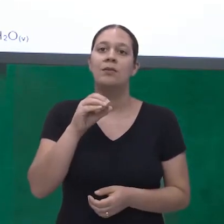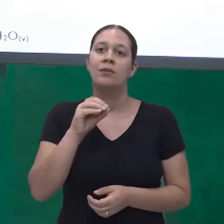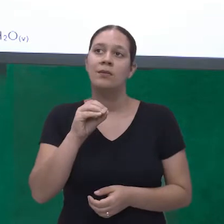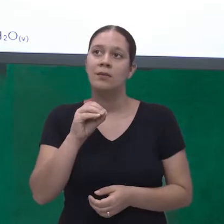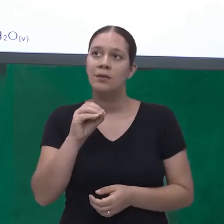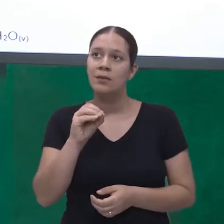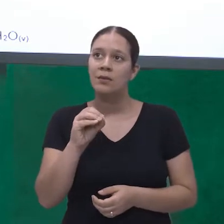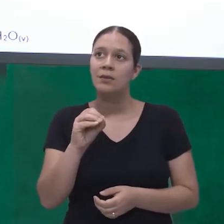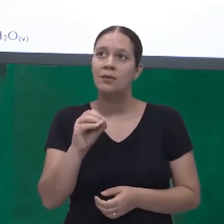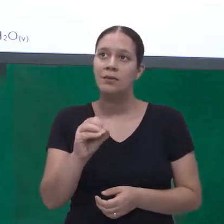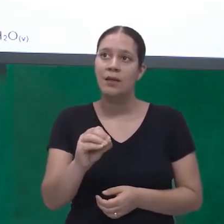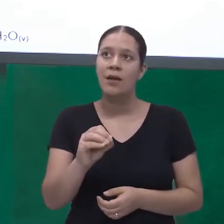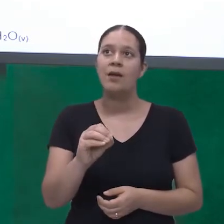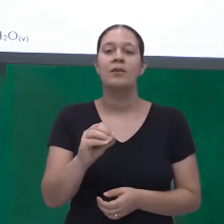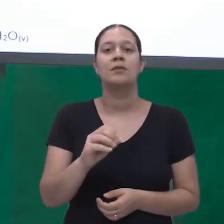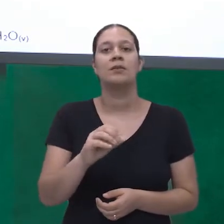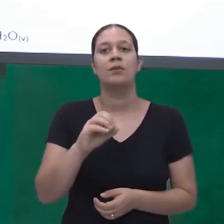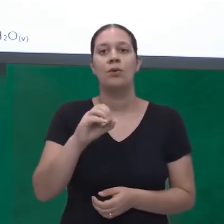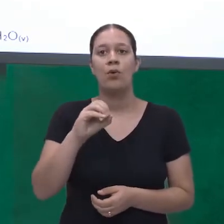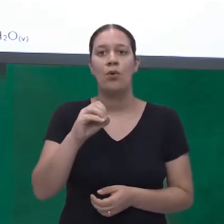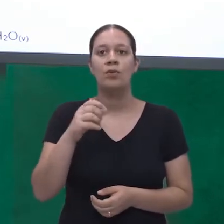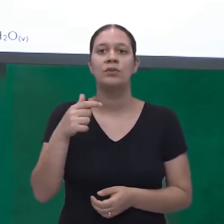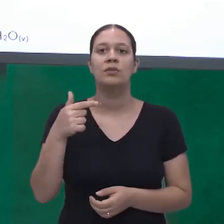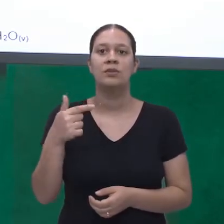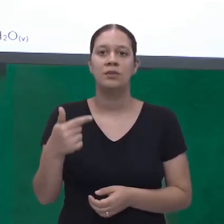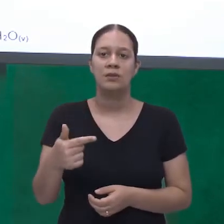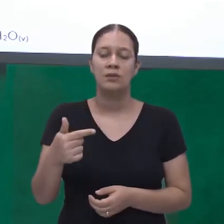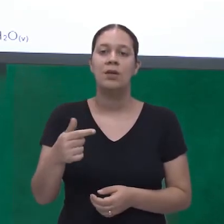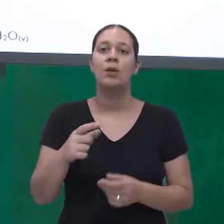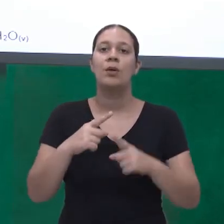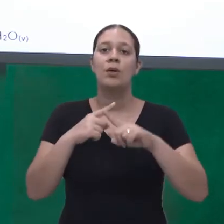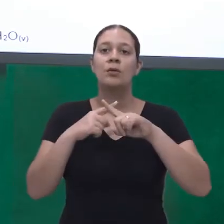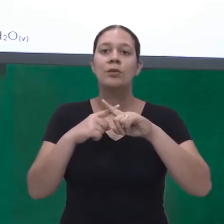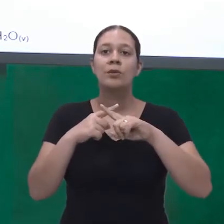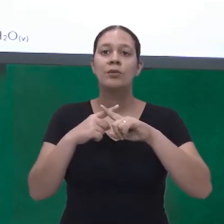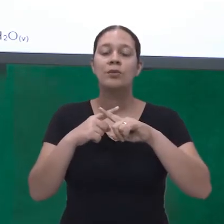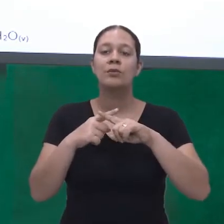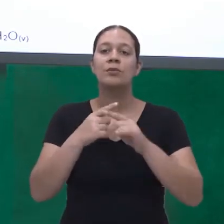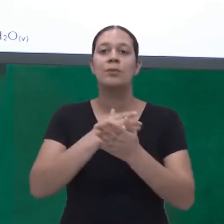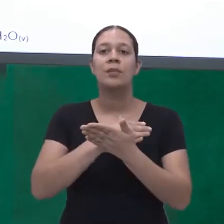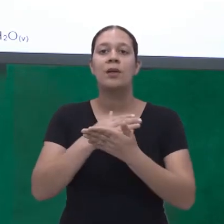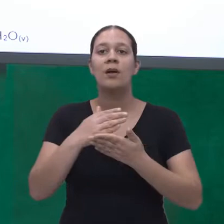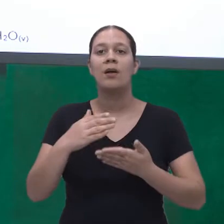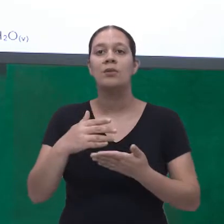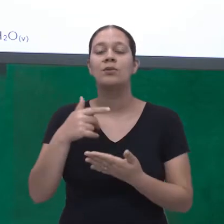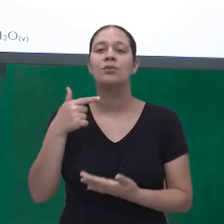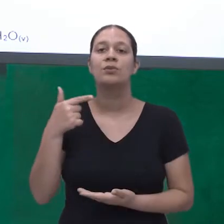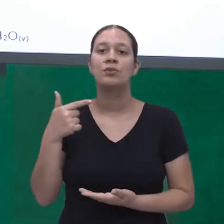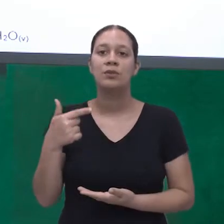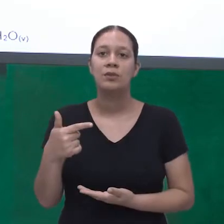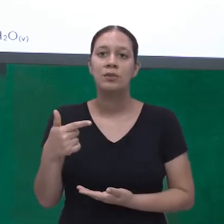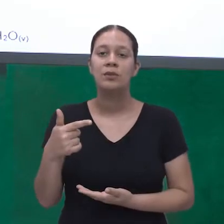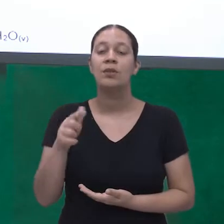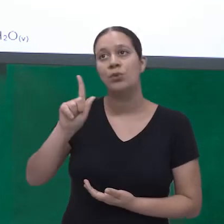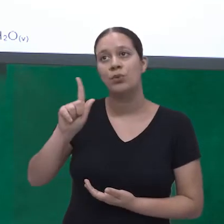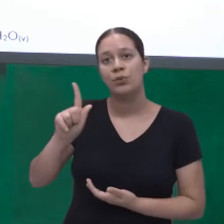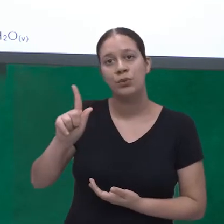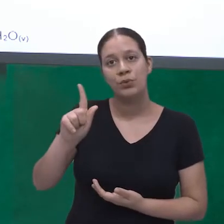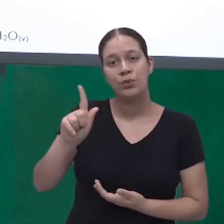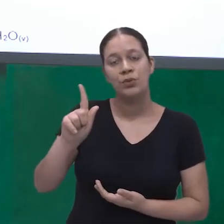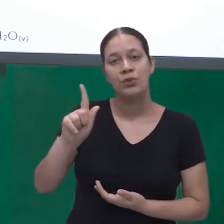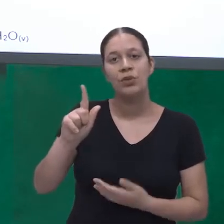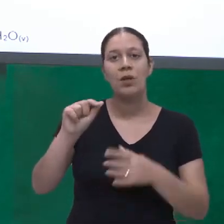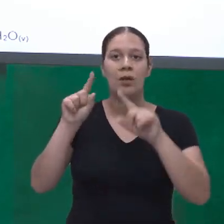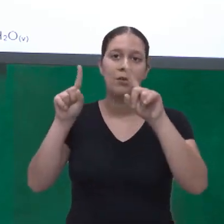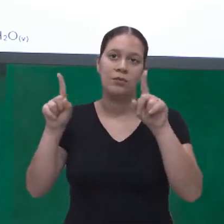porque esse 5, que é o coeficiente, deve multiplicar o índice, que é 2, enquanto que esse G, que está aqui